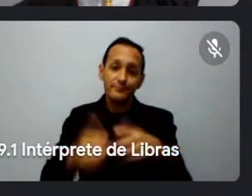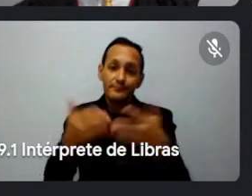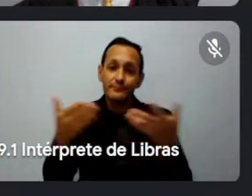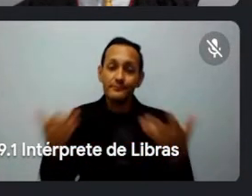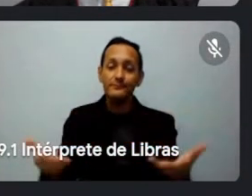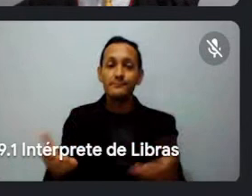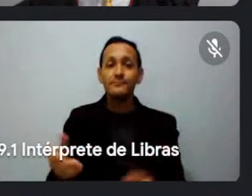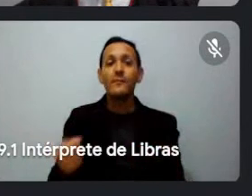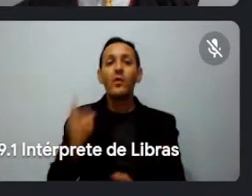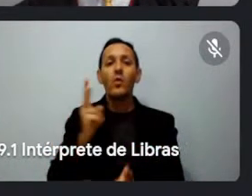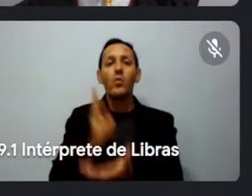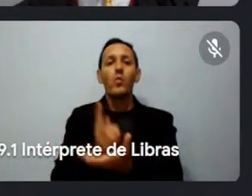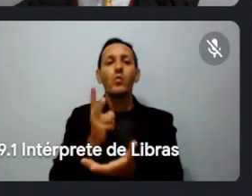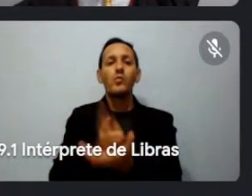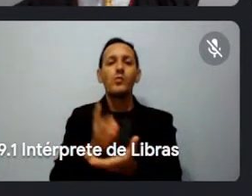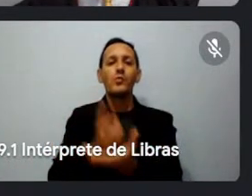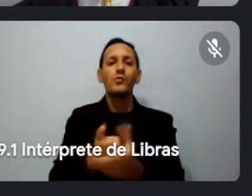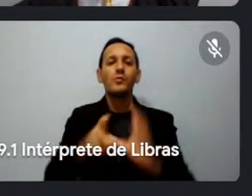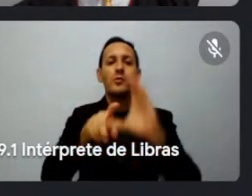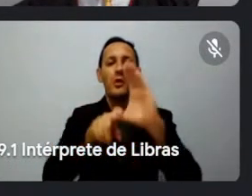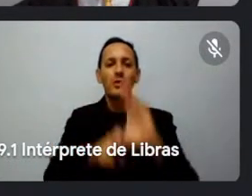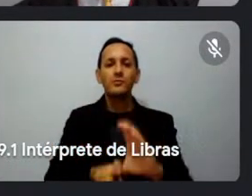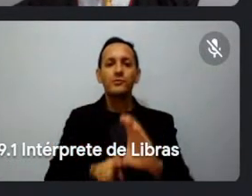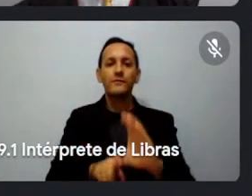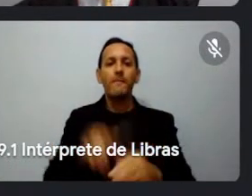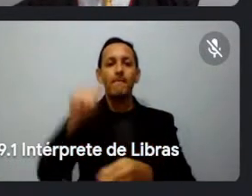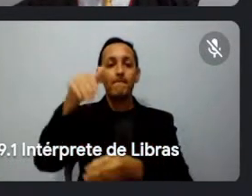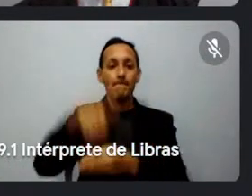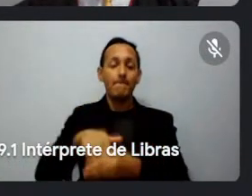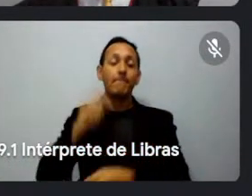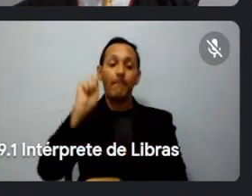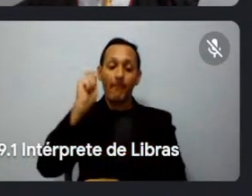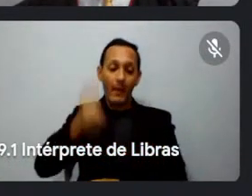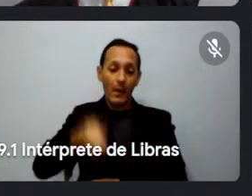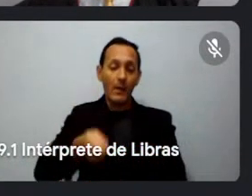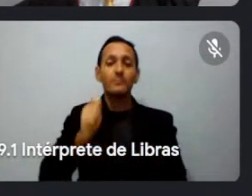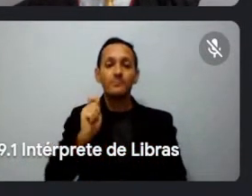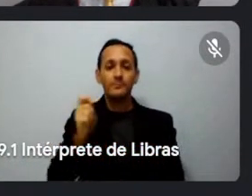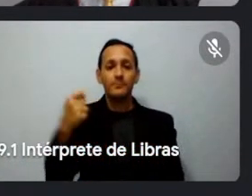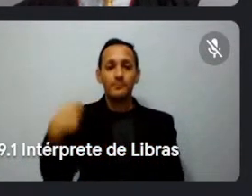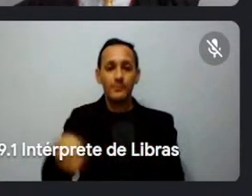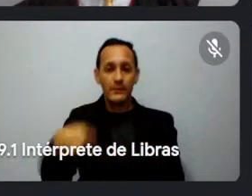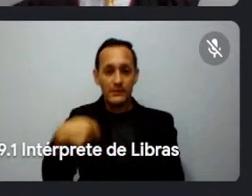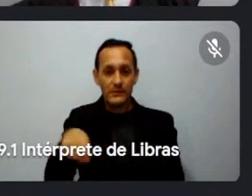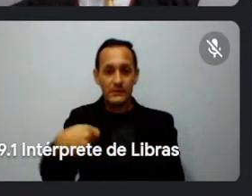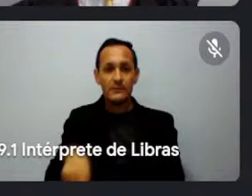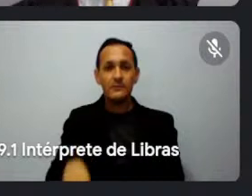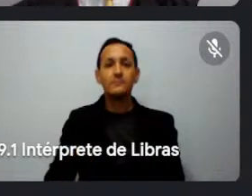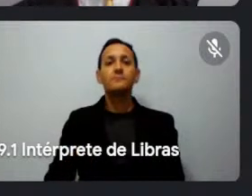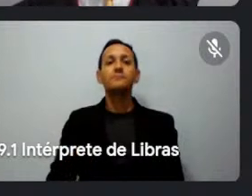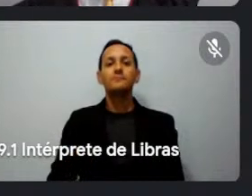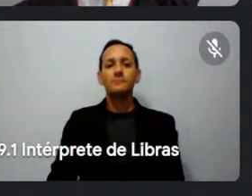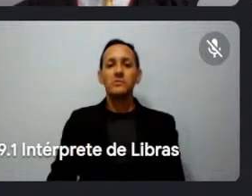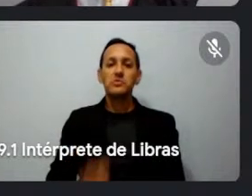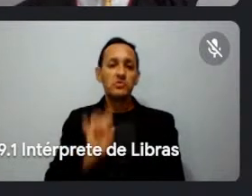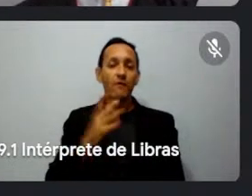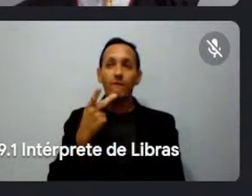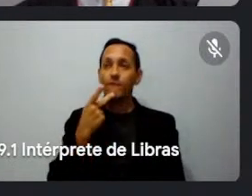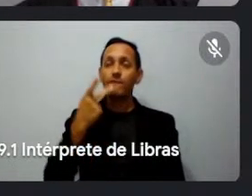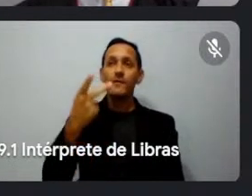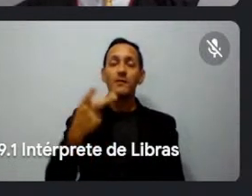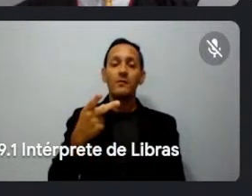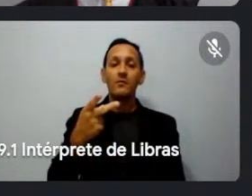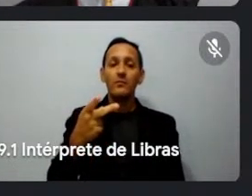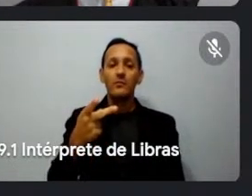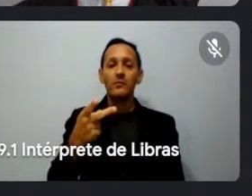aquela dica de café persiste e persiste não paga porque nenhuma Providência foi tomada além da mera alegação de que